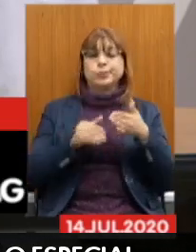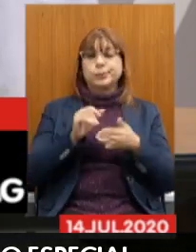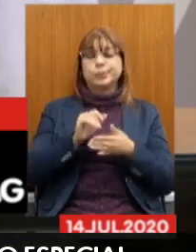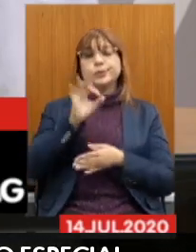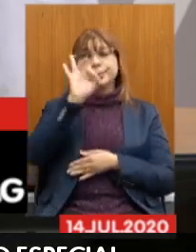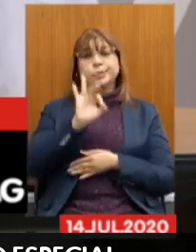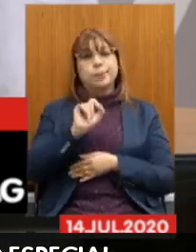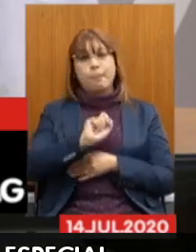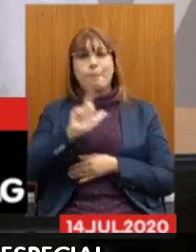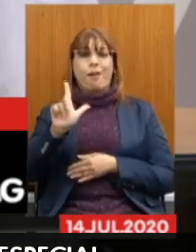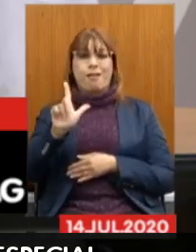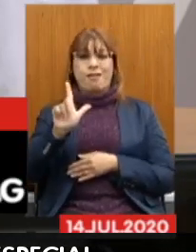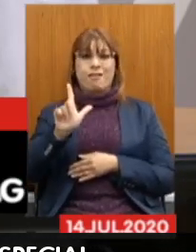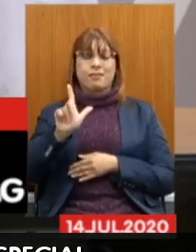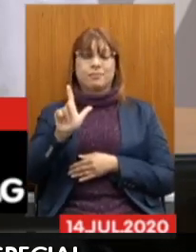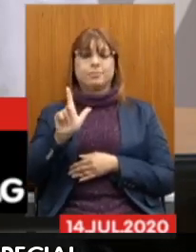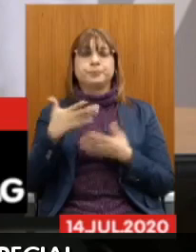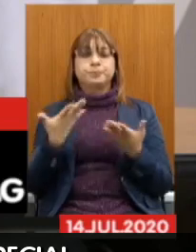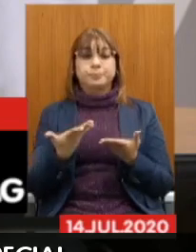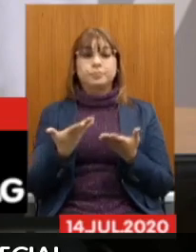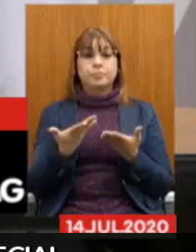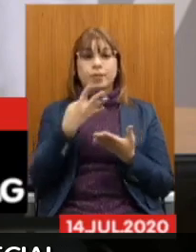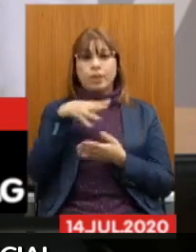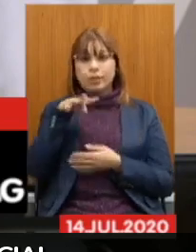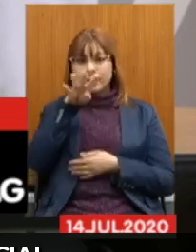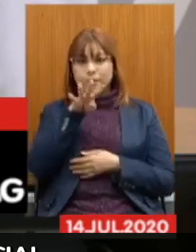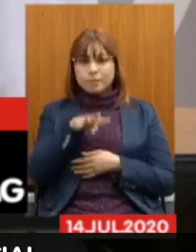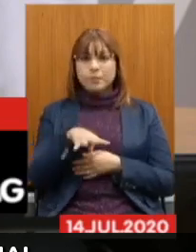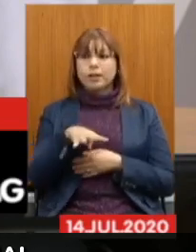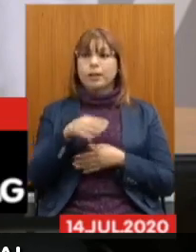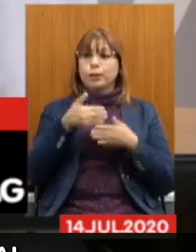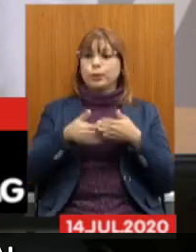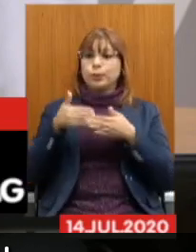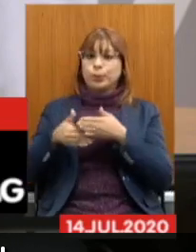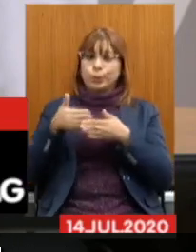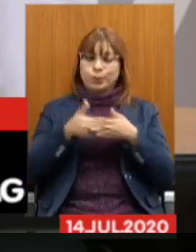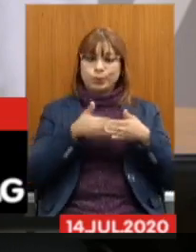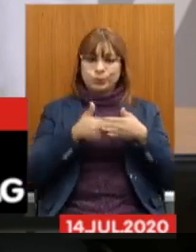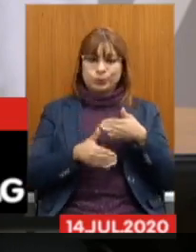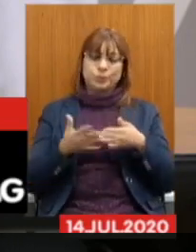A tabela progressiva vai corroendo o salário, o qual